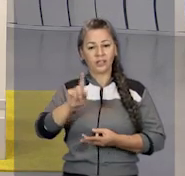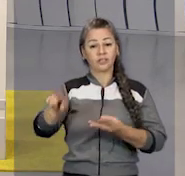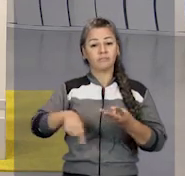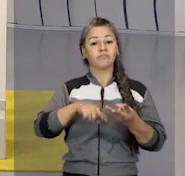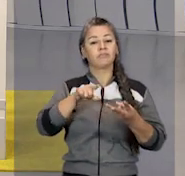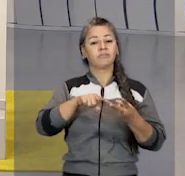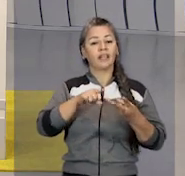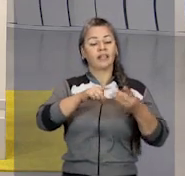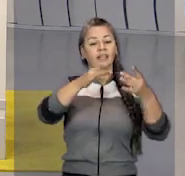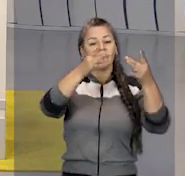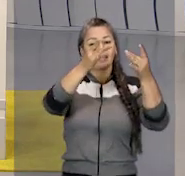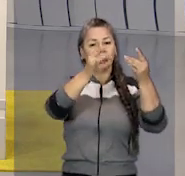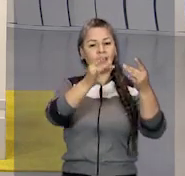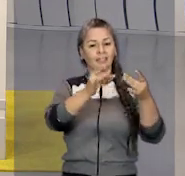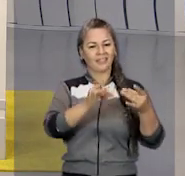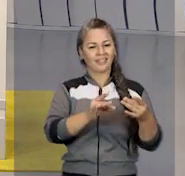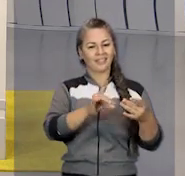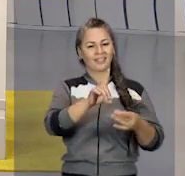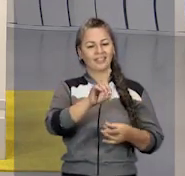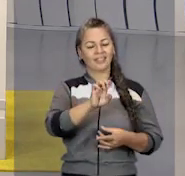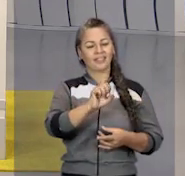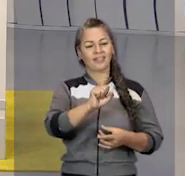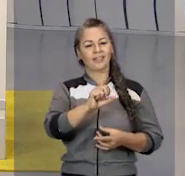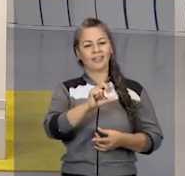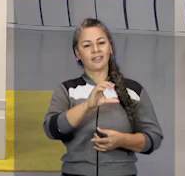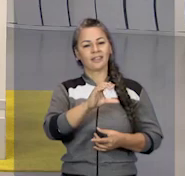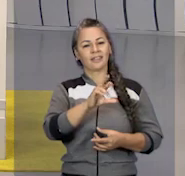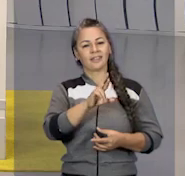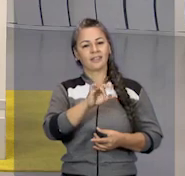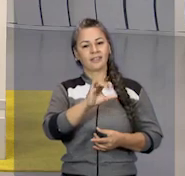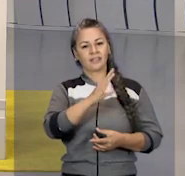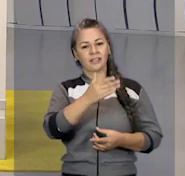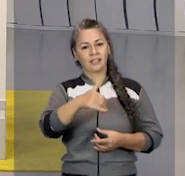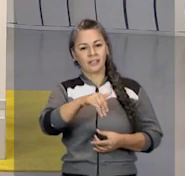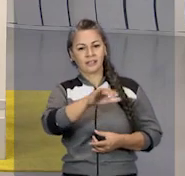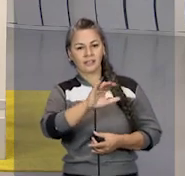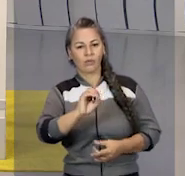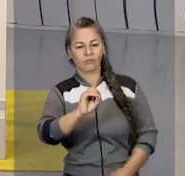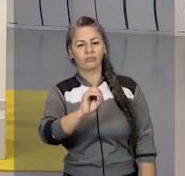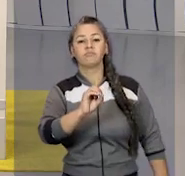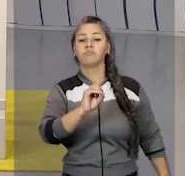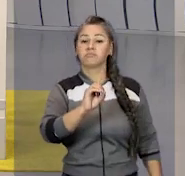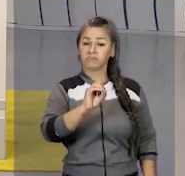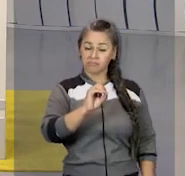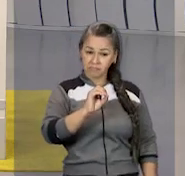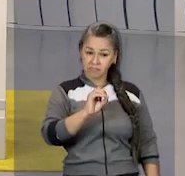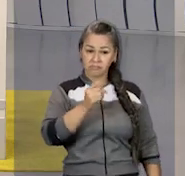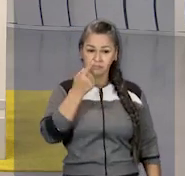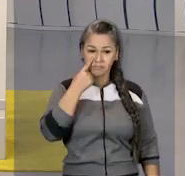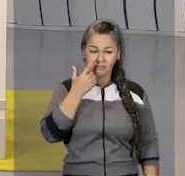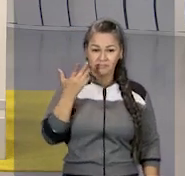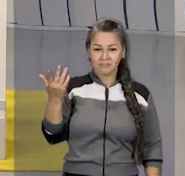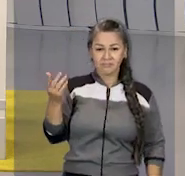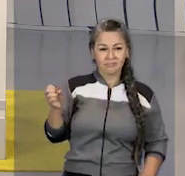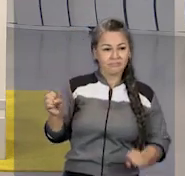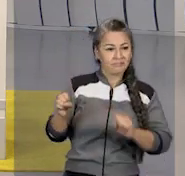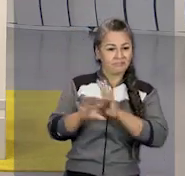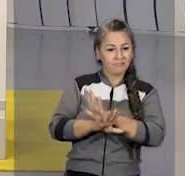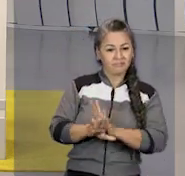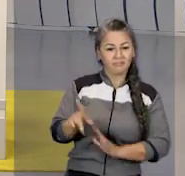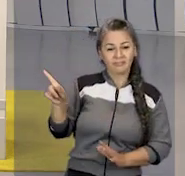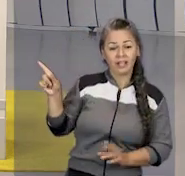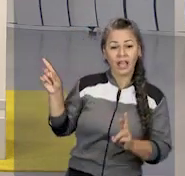né? Que o texto que nós trouxemos tinha essa característica, né? Elementos descritivos. Bem, para a aula de hoje